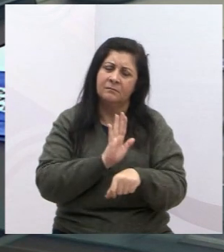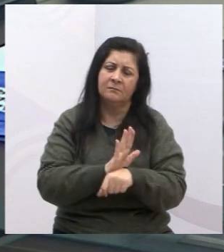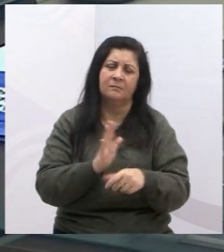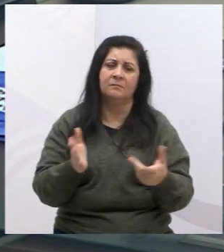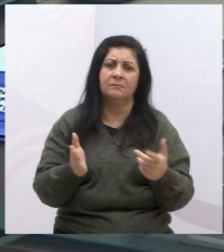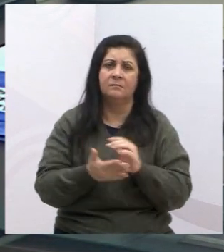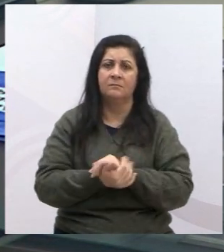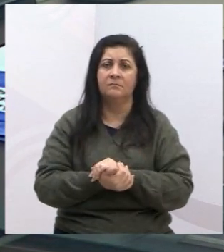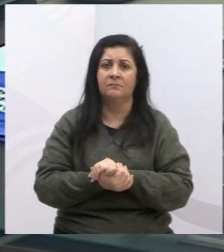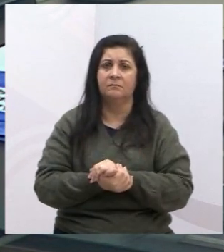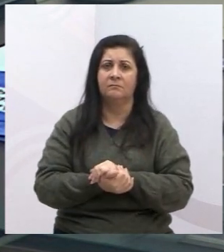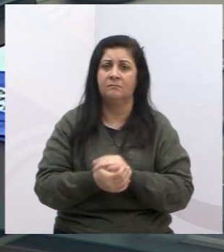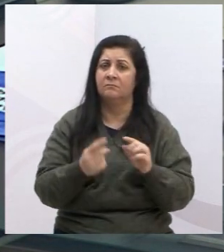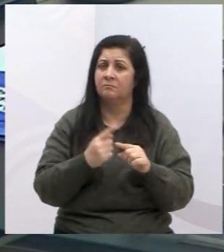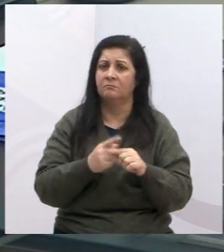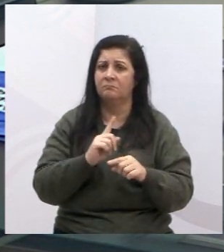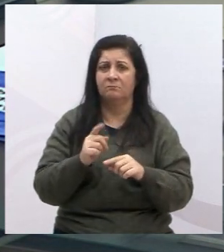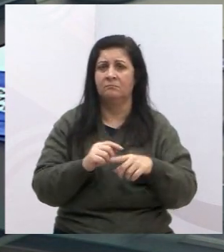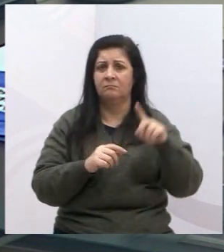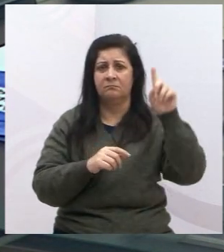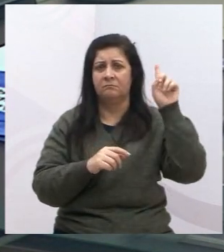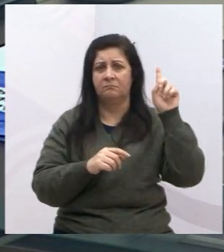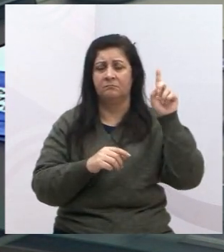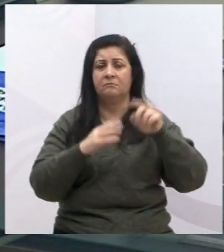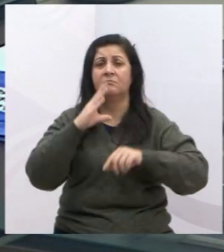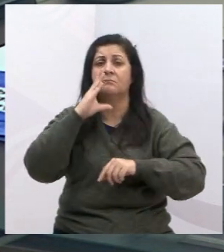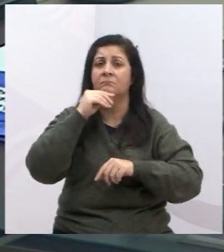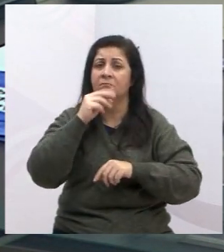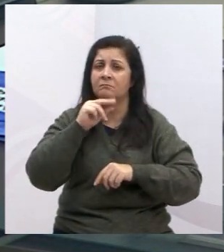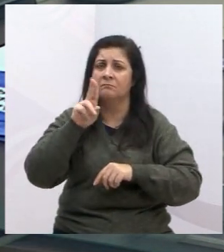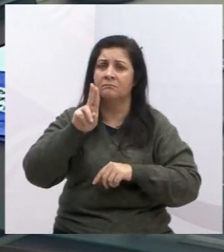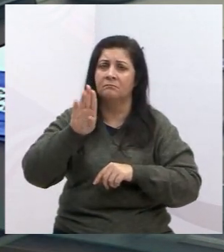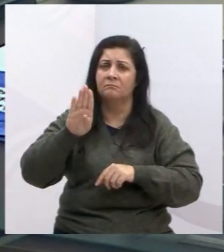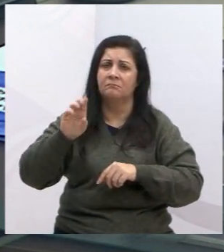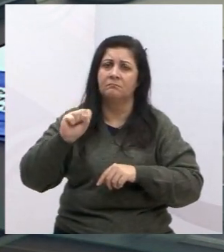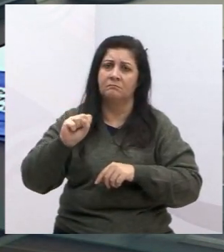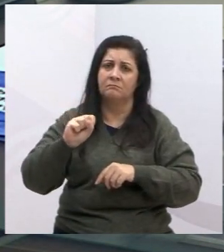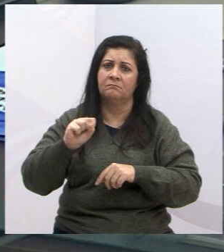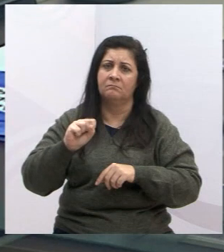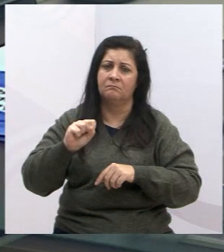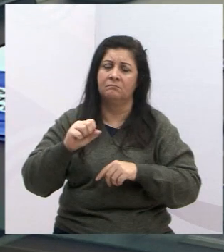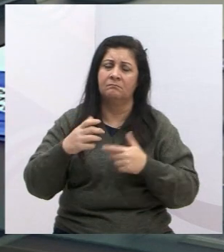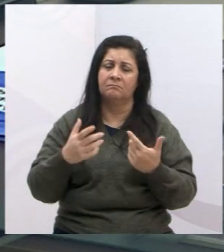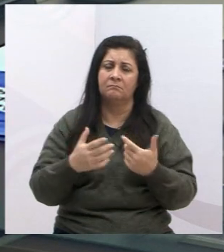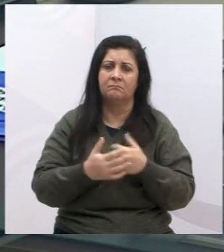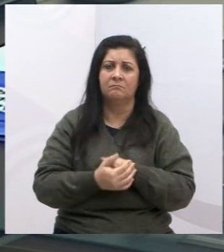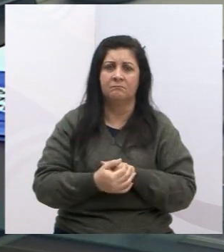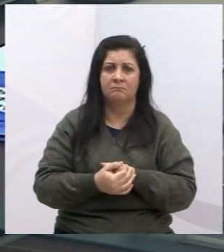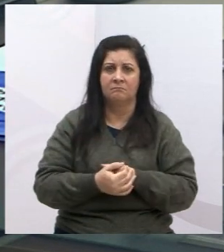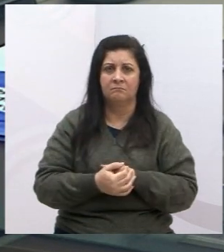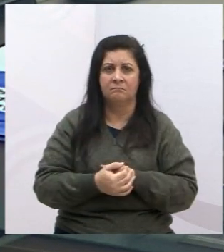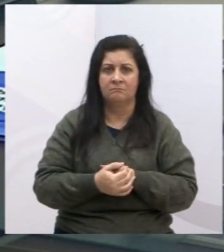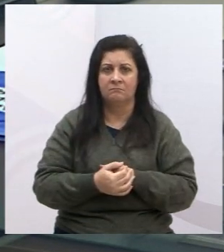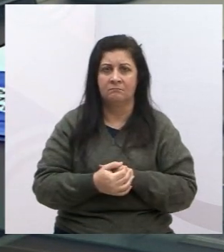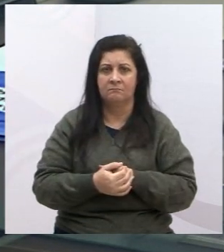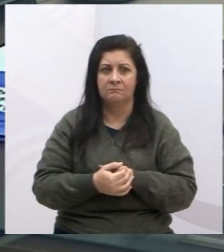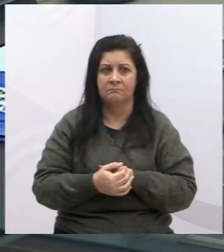pedido, porque não é para mim, é para os funcionários que estão trabalhando no posto médico. Então, eu